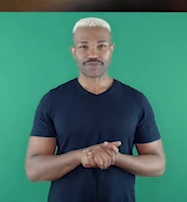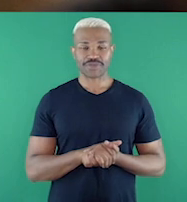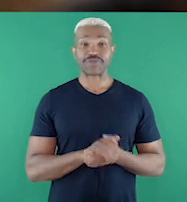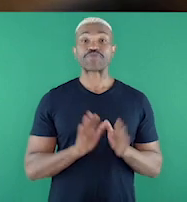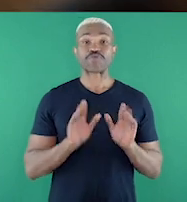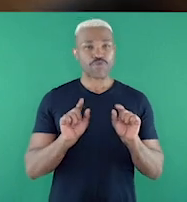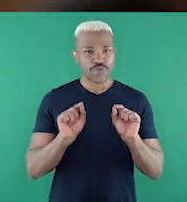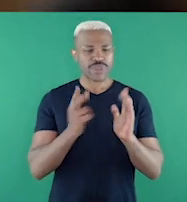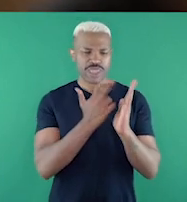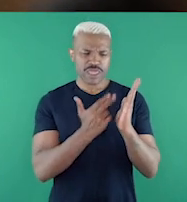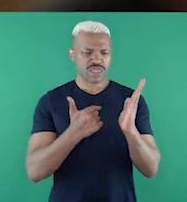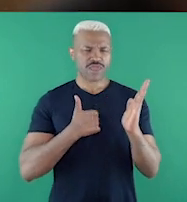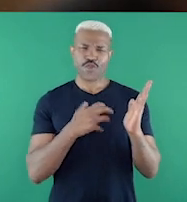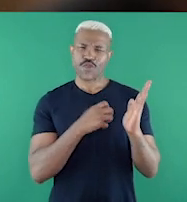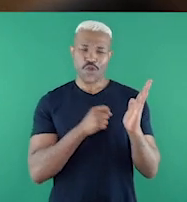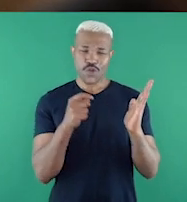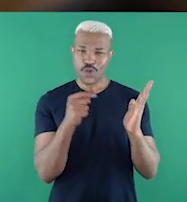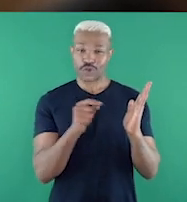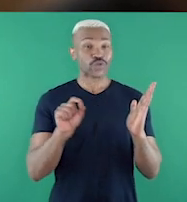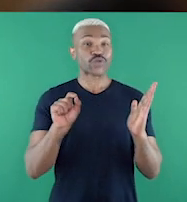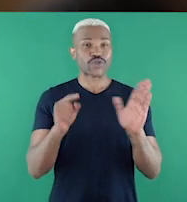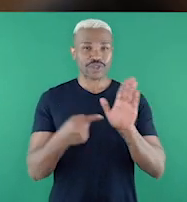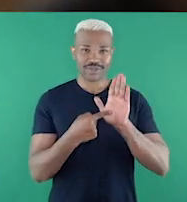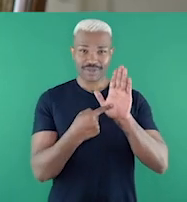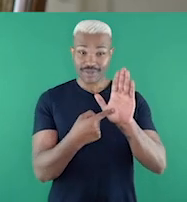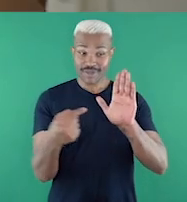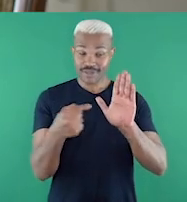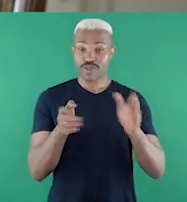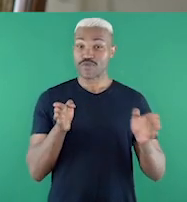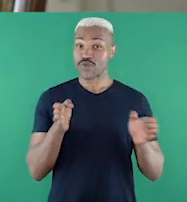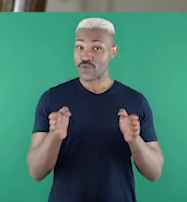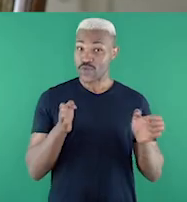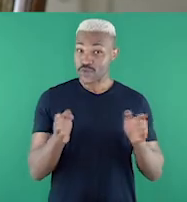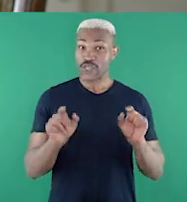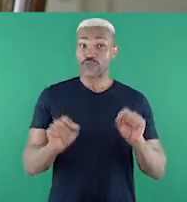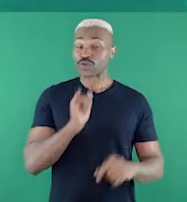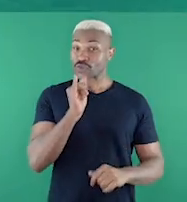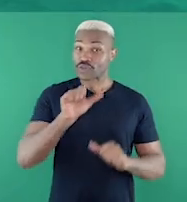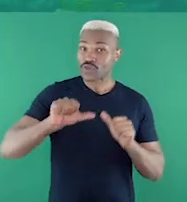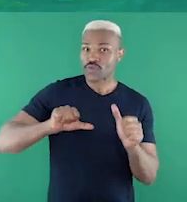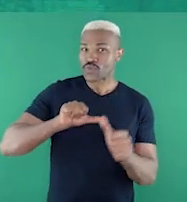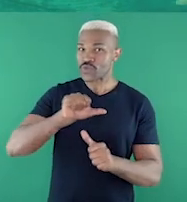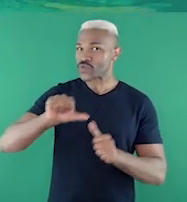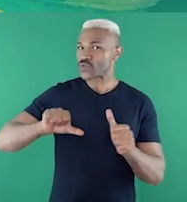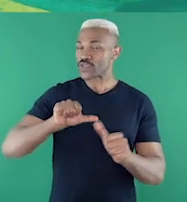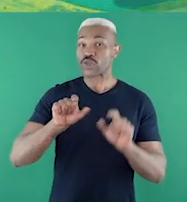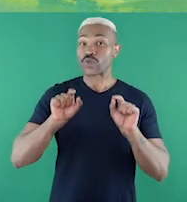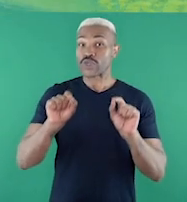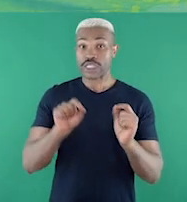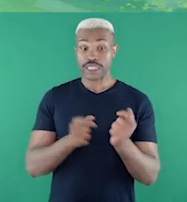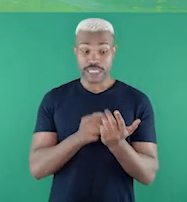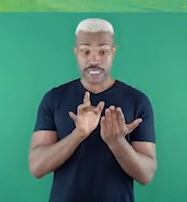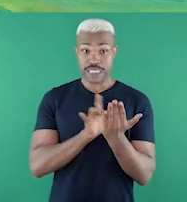Uma das minhas ilustrações prediletas do livro é justamente este momento, que é o momento que muda a narrativa. Momento que o celular